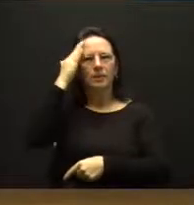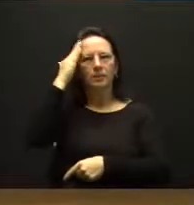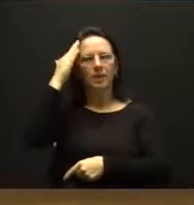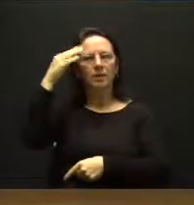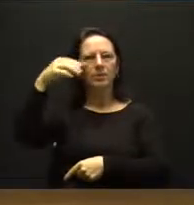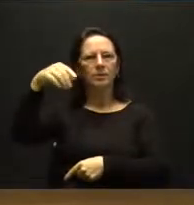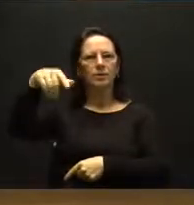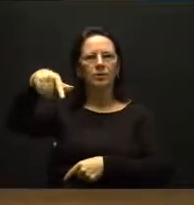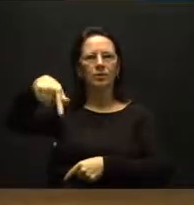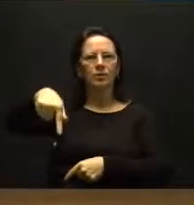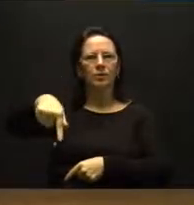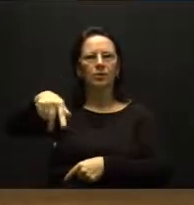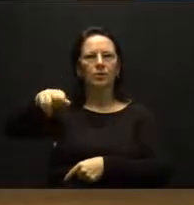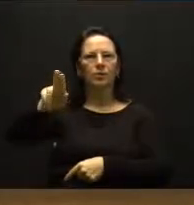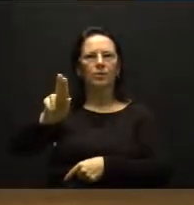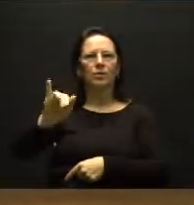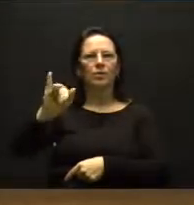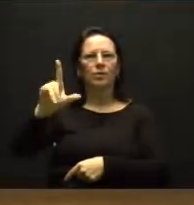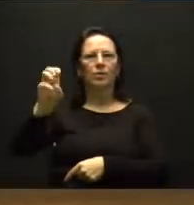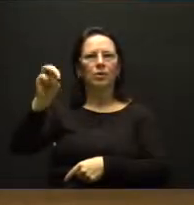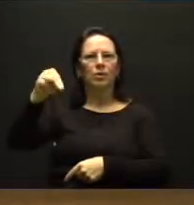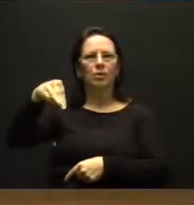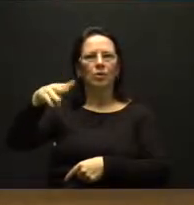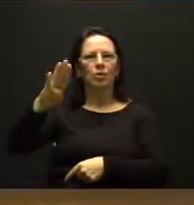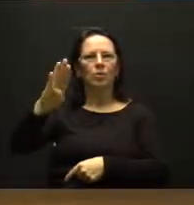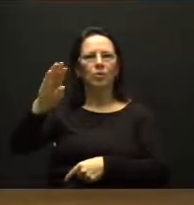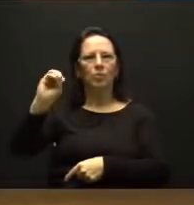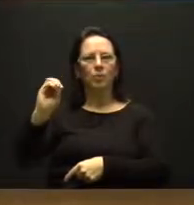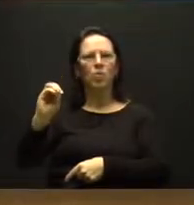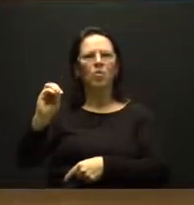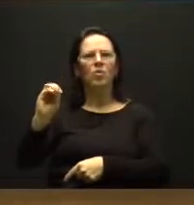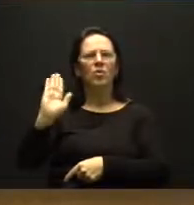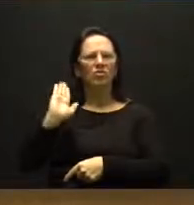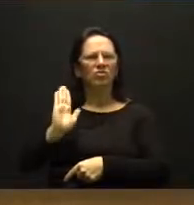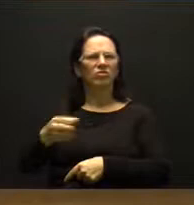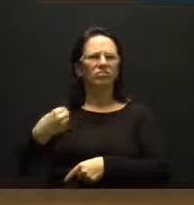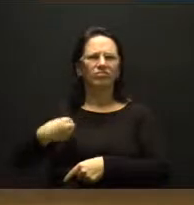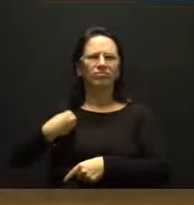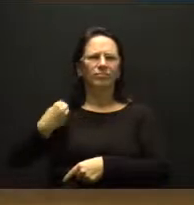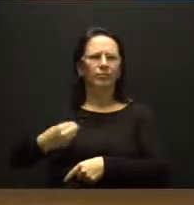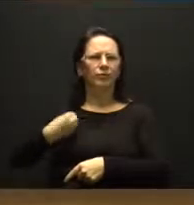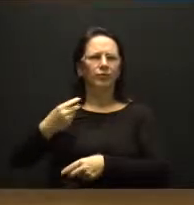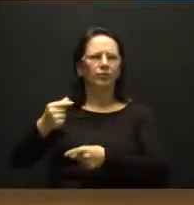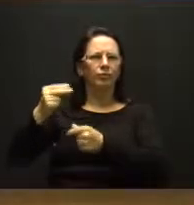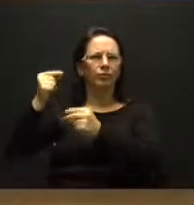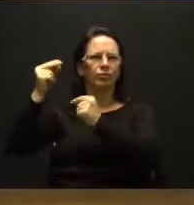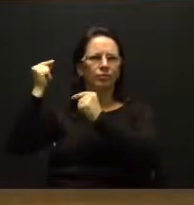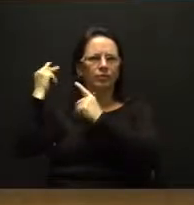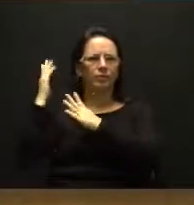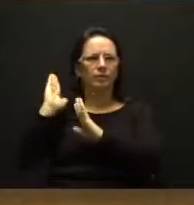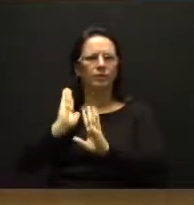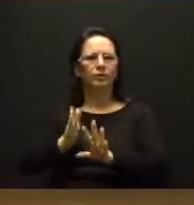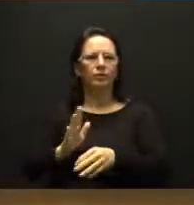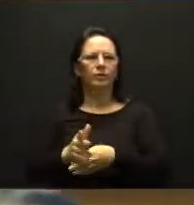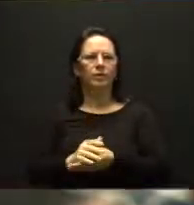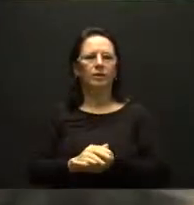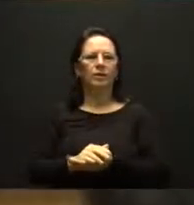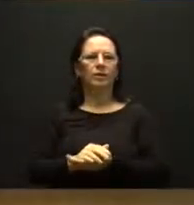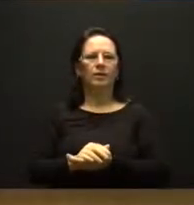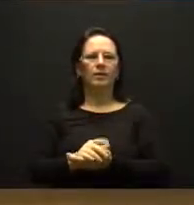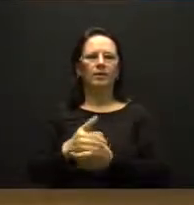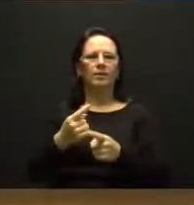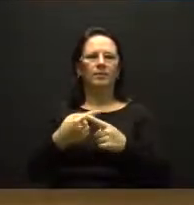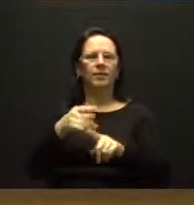estão moradores que moram ali há muitos e muitos anos e infelizmente